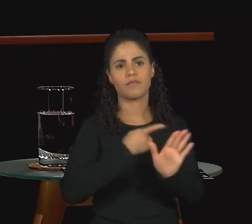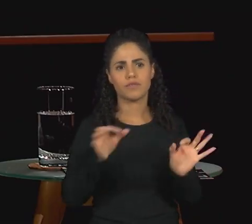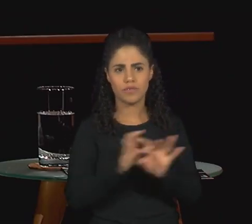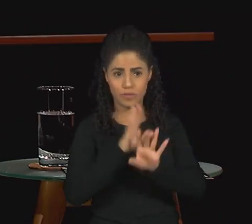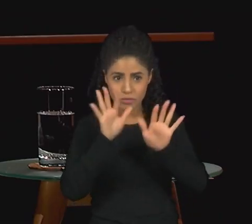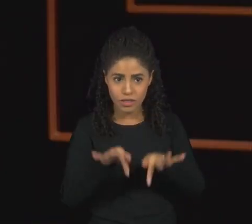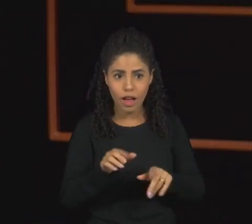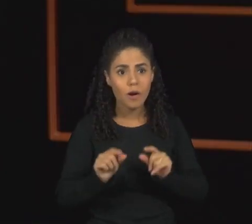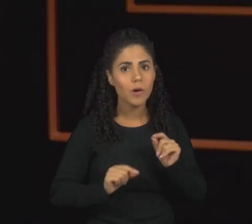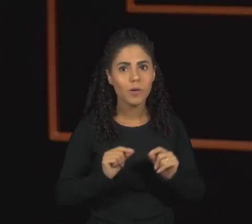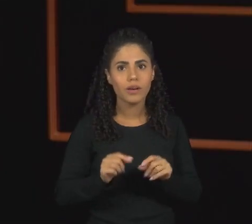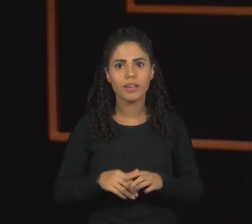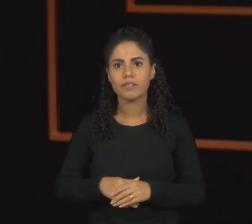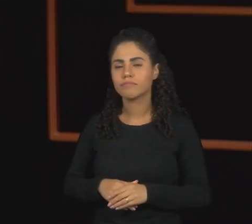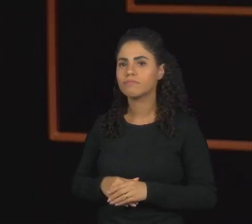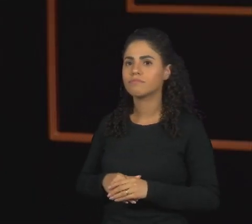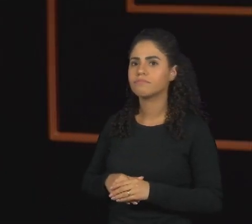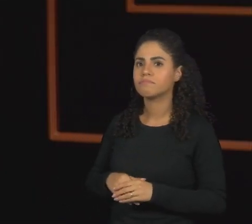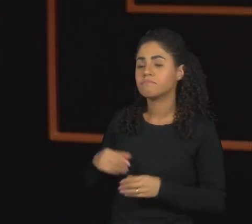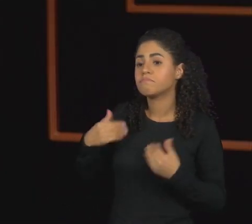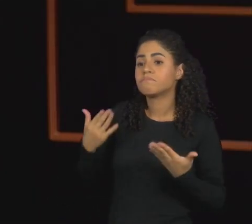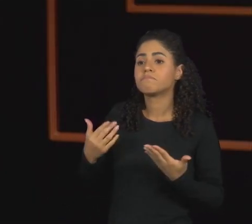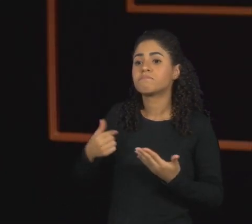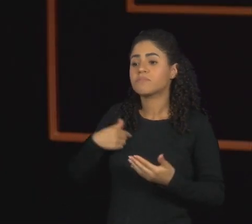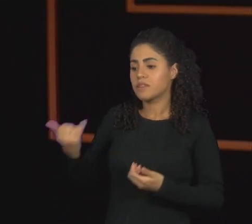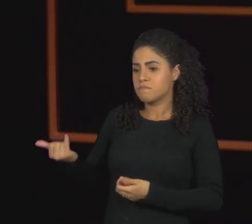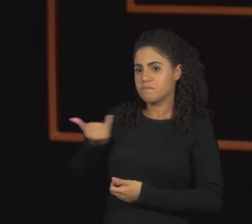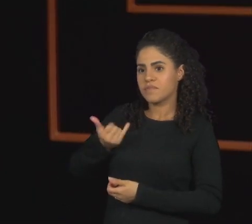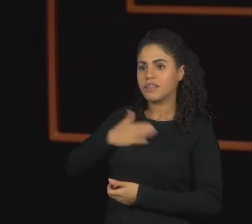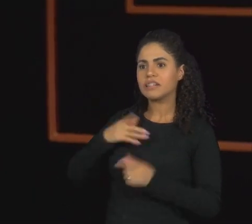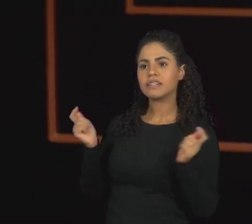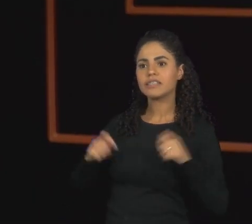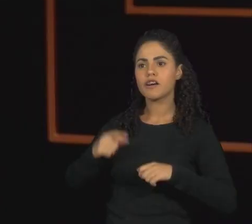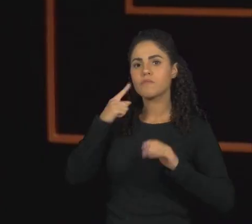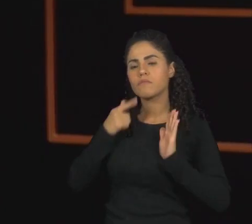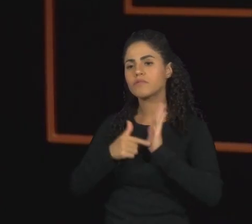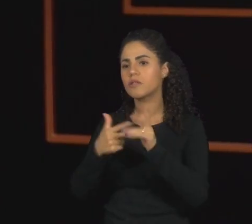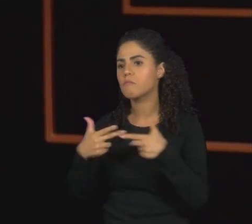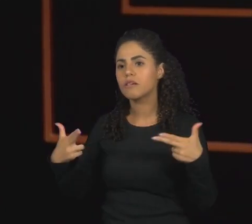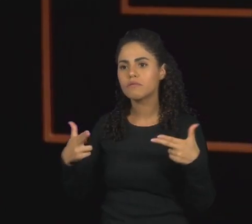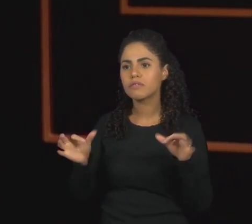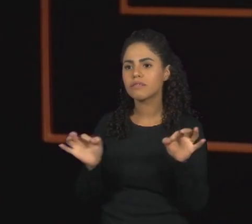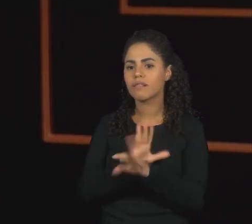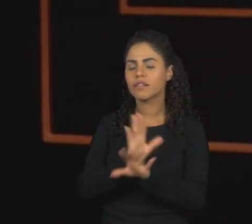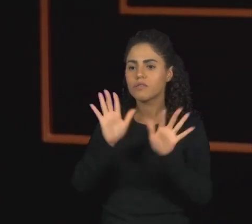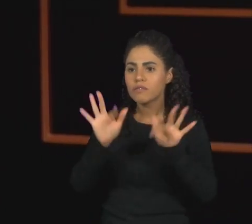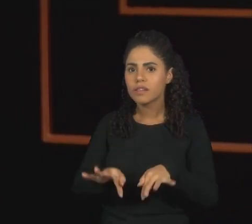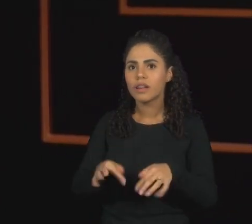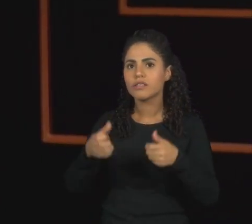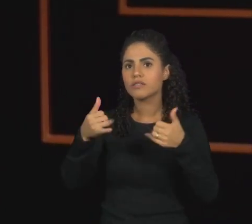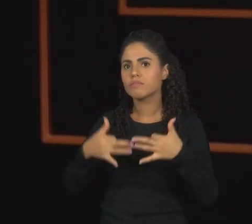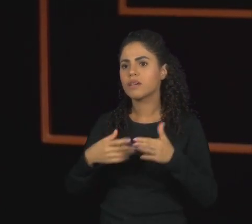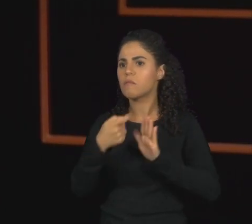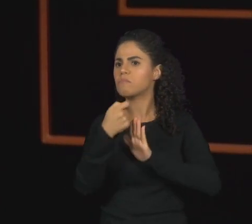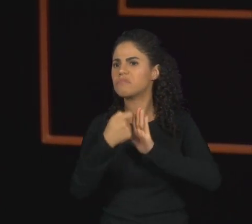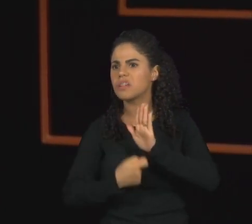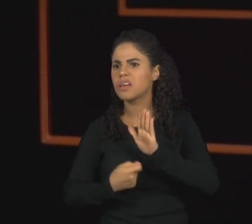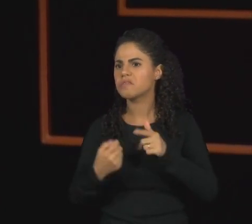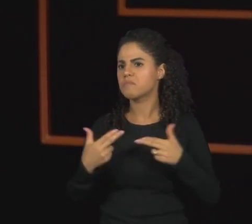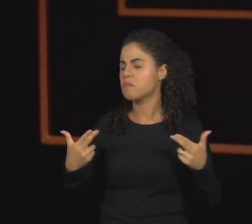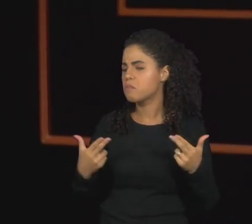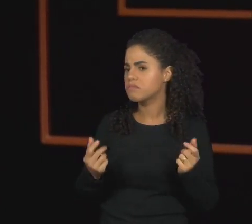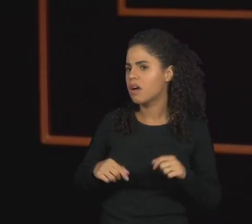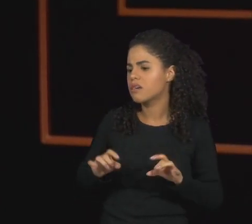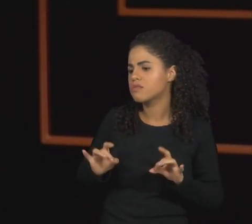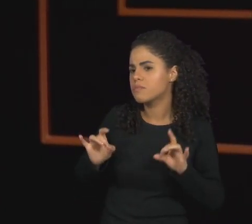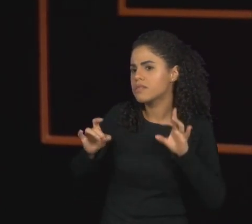final de programa? Me disseram que tinha essa possibilidade de encerrar o programa dizendo algum texto, alguma coisa que